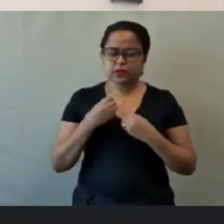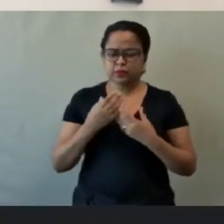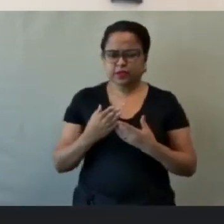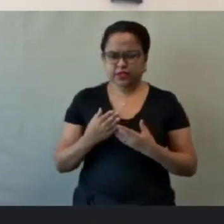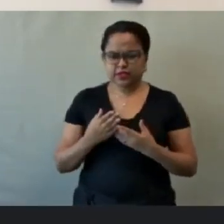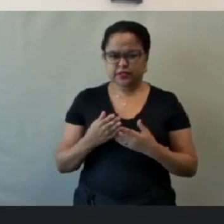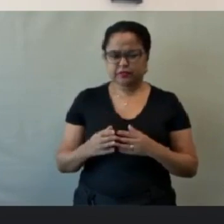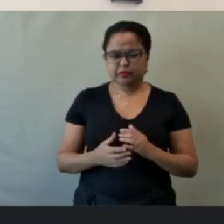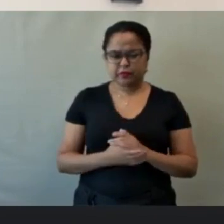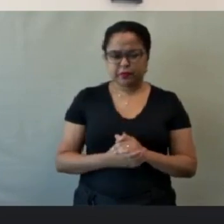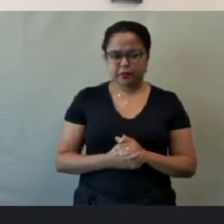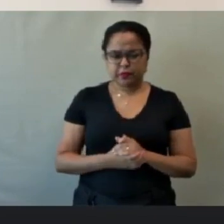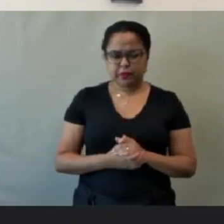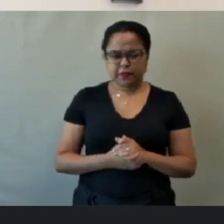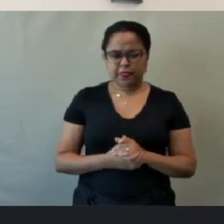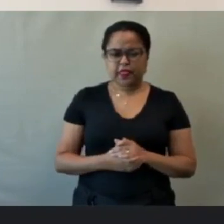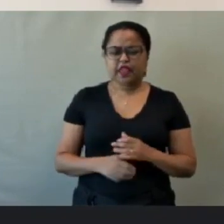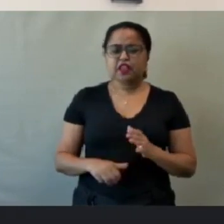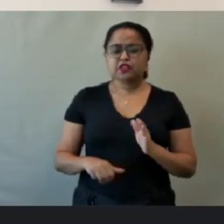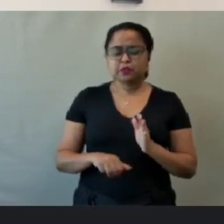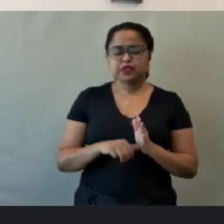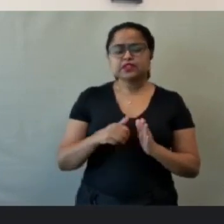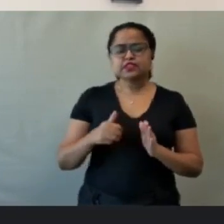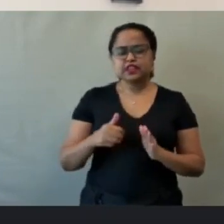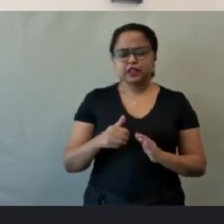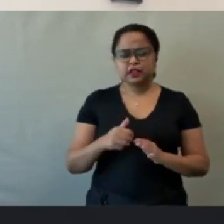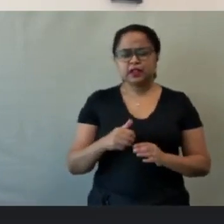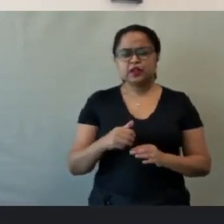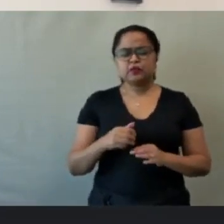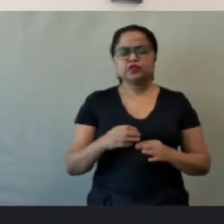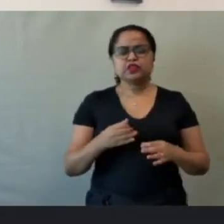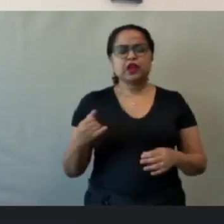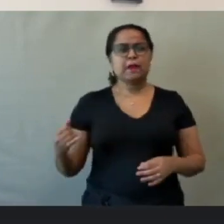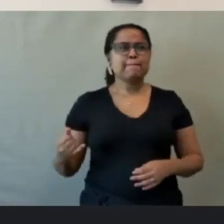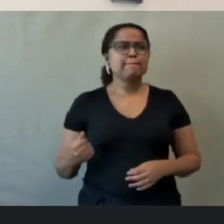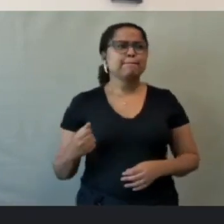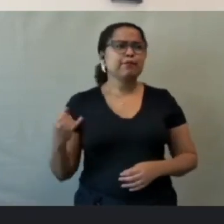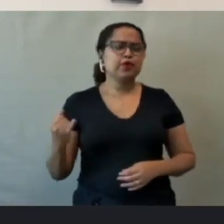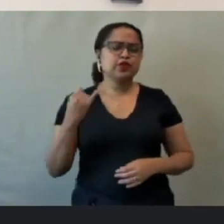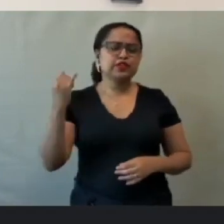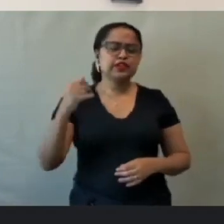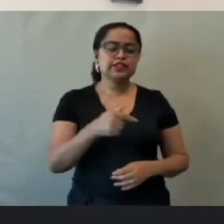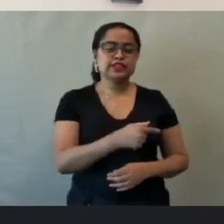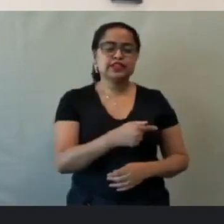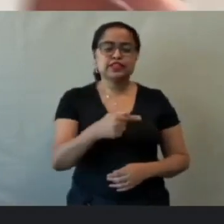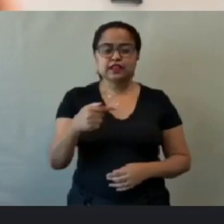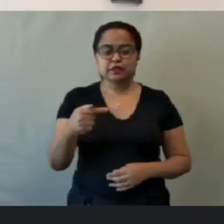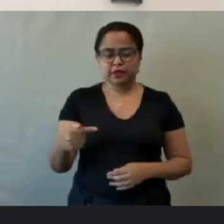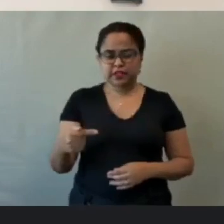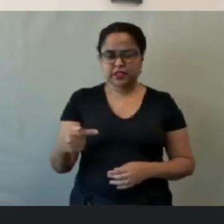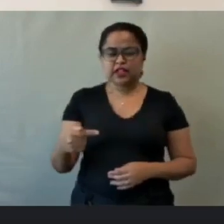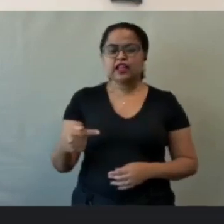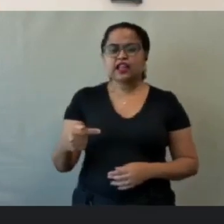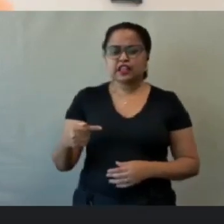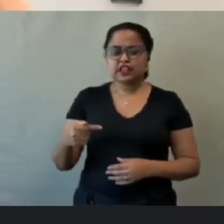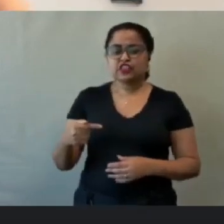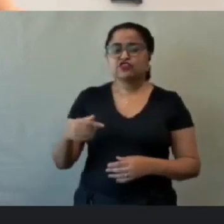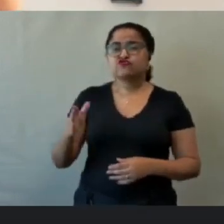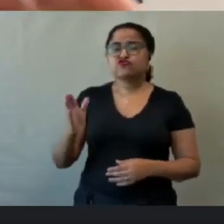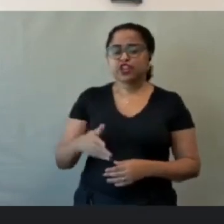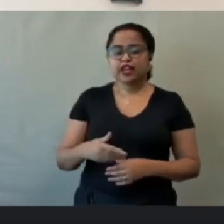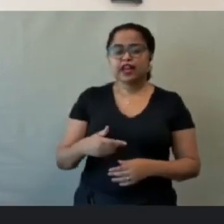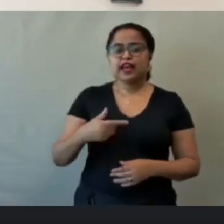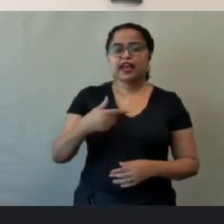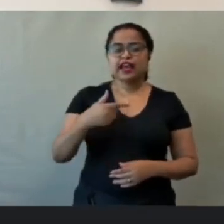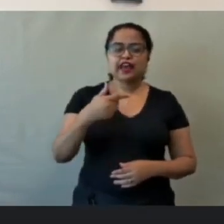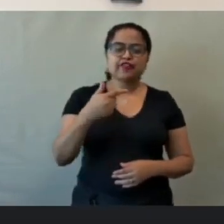primeiro, acho que a gente precisa aí de ressaltar a importância dessa semana, e a CNTE já promove essa semana há 25 anos, por isso a 25ª